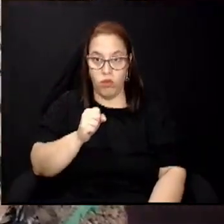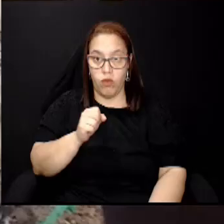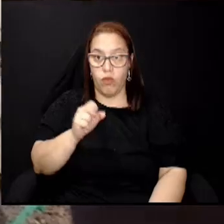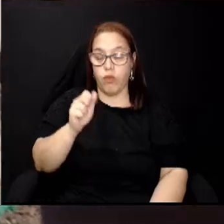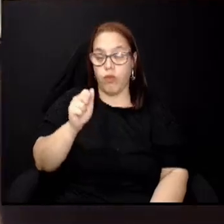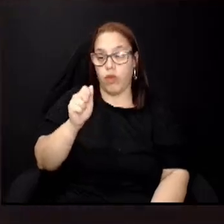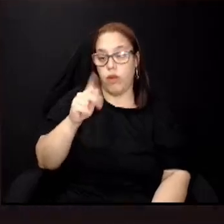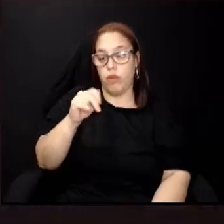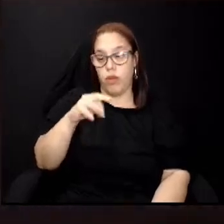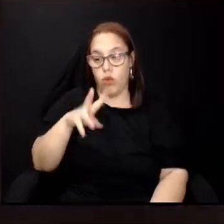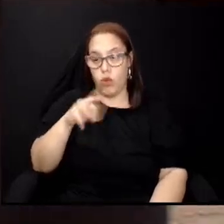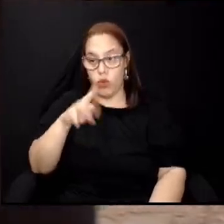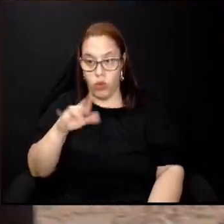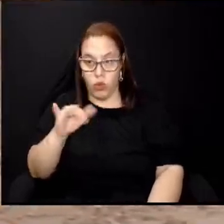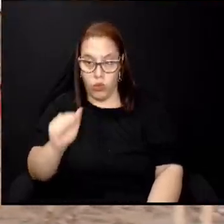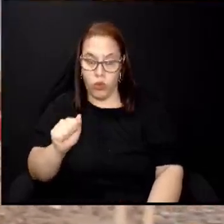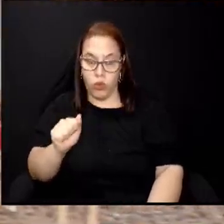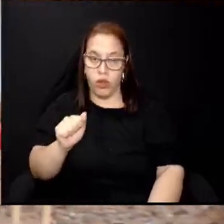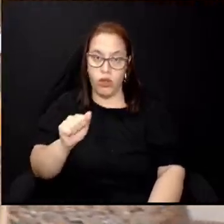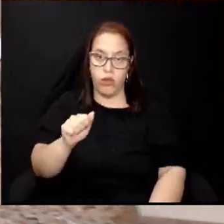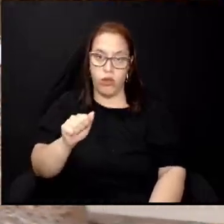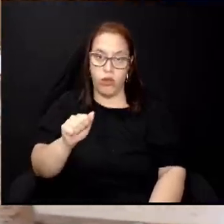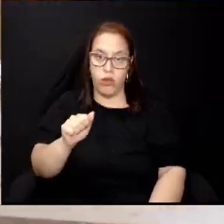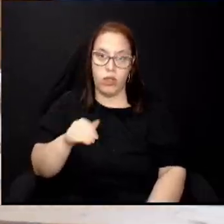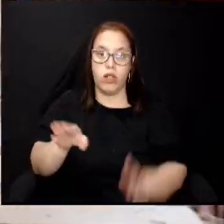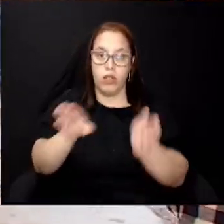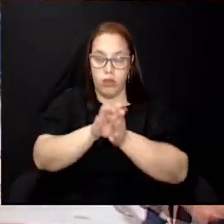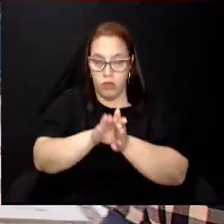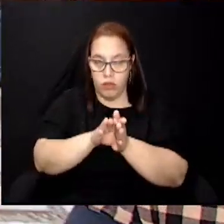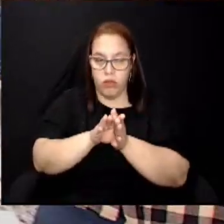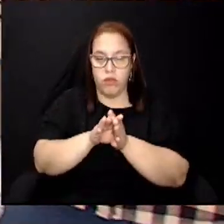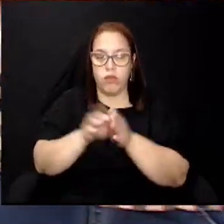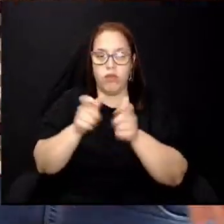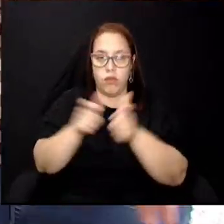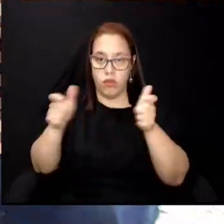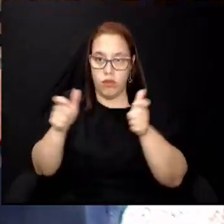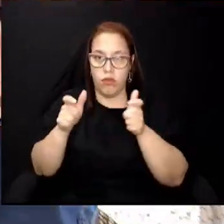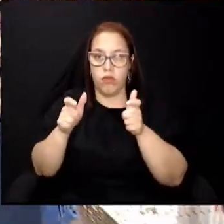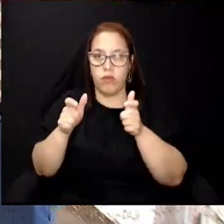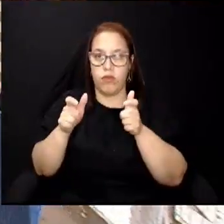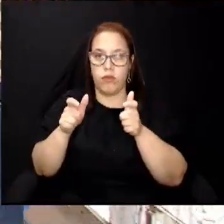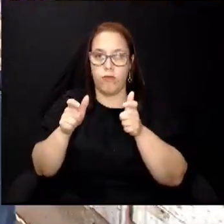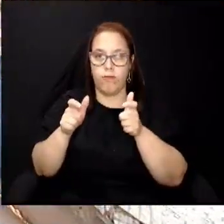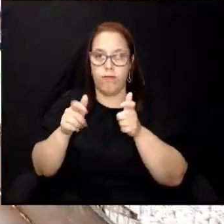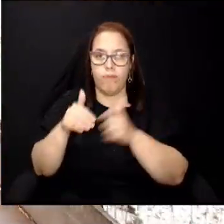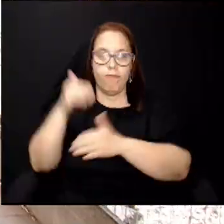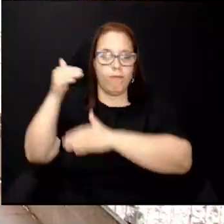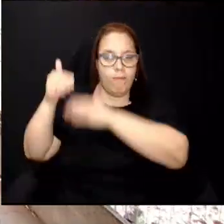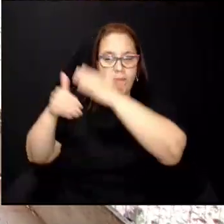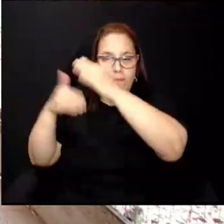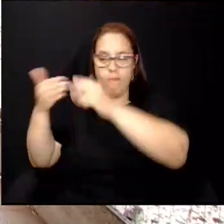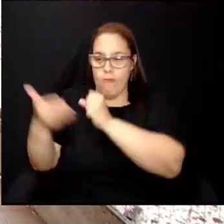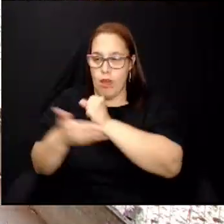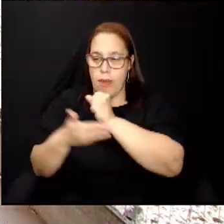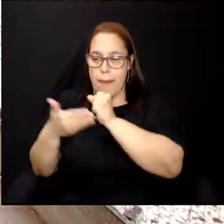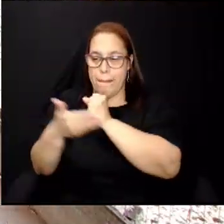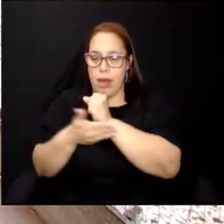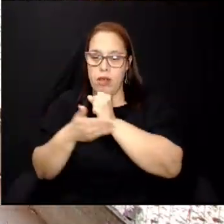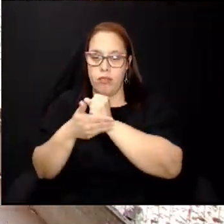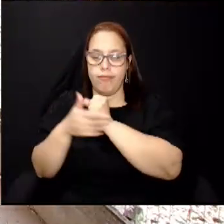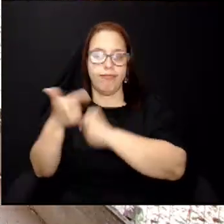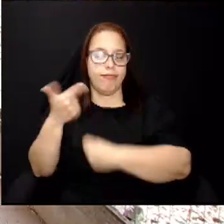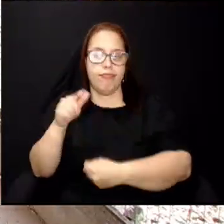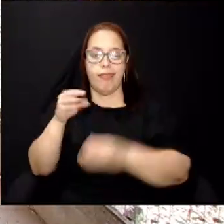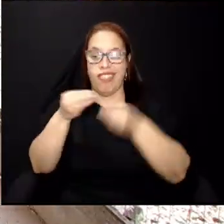Então a gente quando a gente chega nessa parte das grandes culturas, a gente já teve todo esse embasamento para que você não tenha prejuízo com